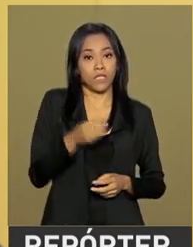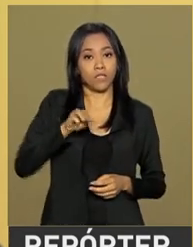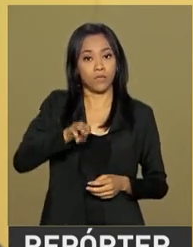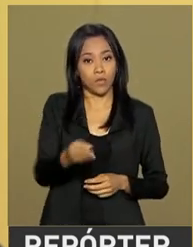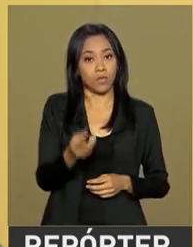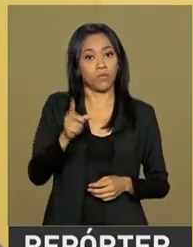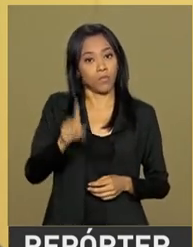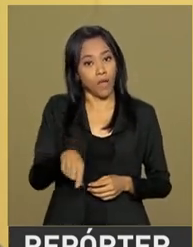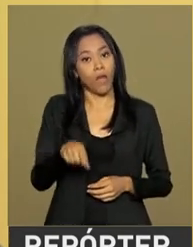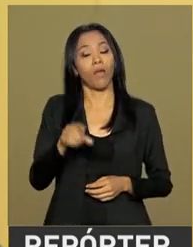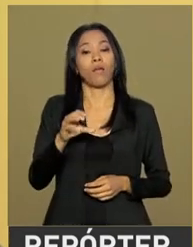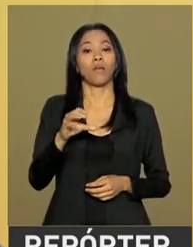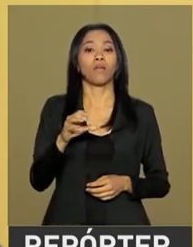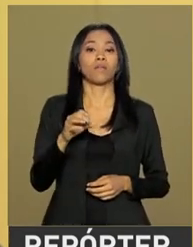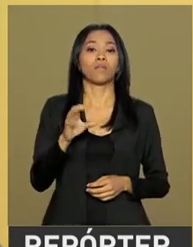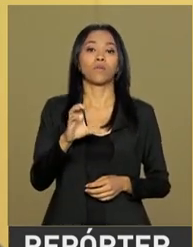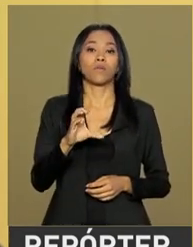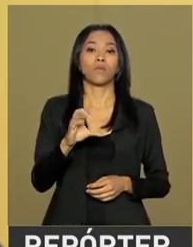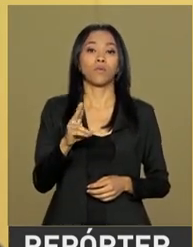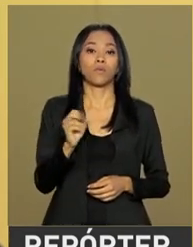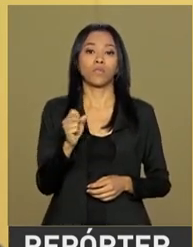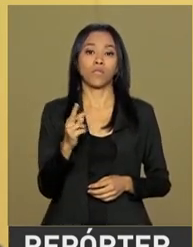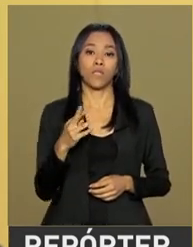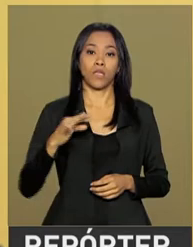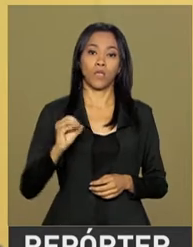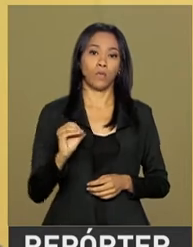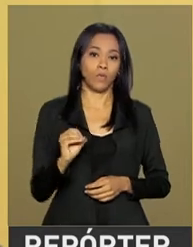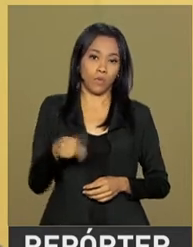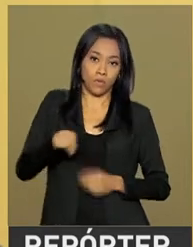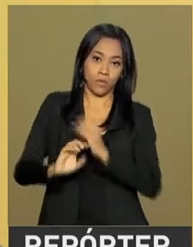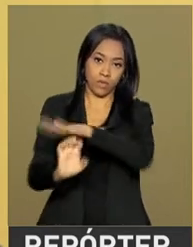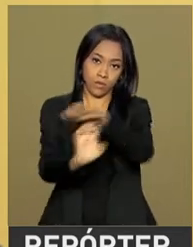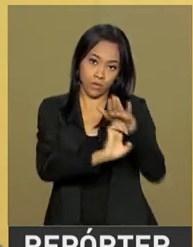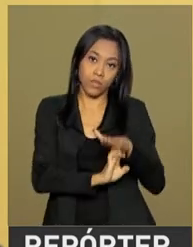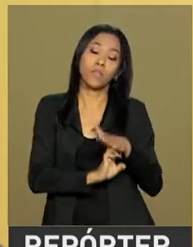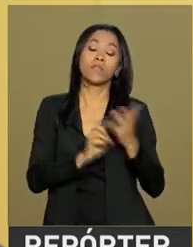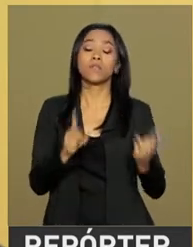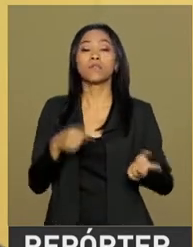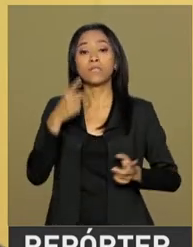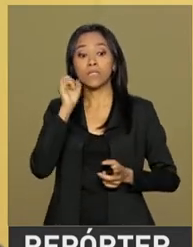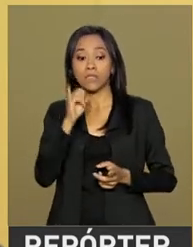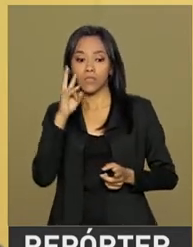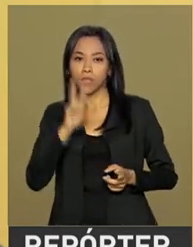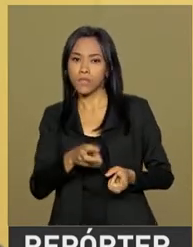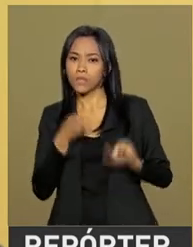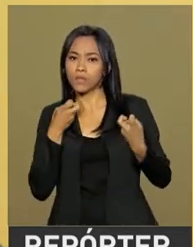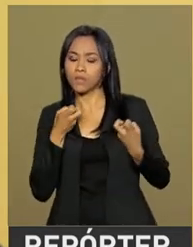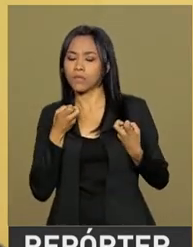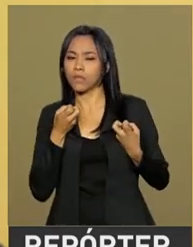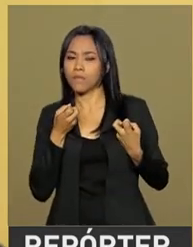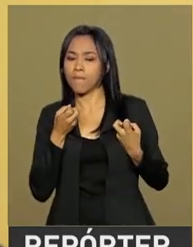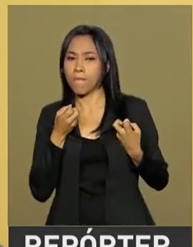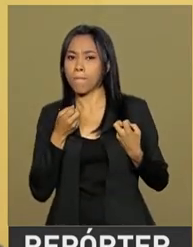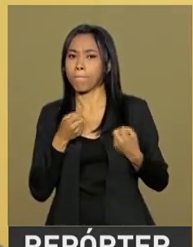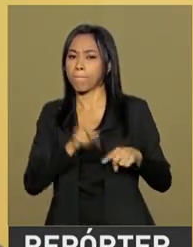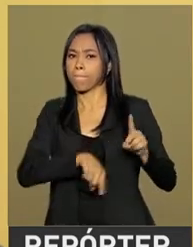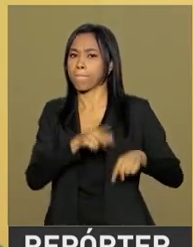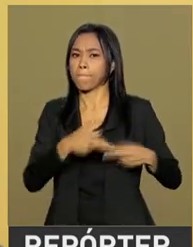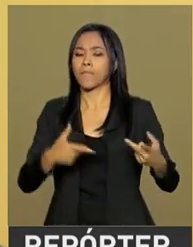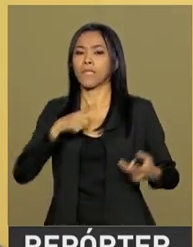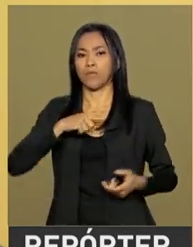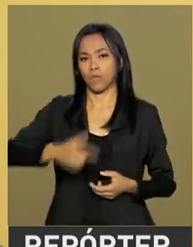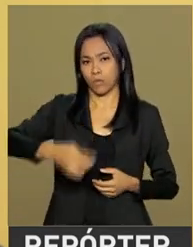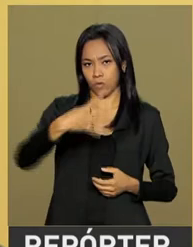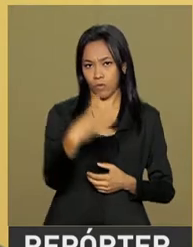custeio de empresas se a gente olhar isso sob a ótica de produto nós temos 43 bilhões